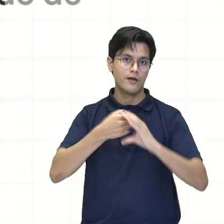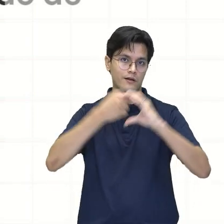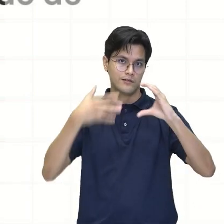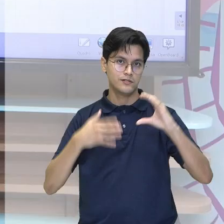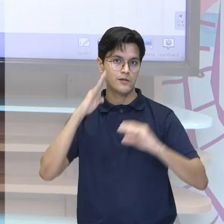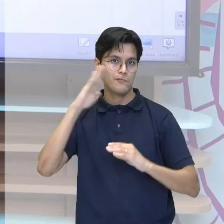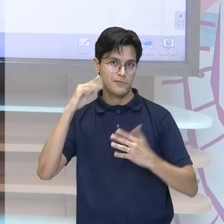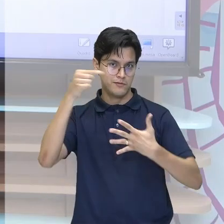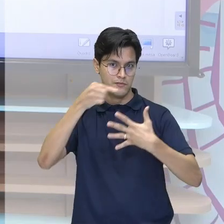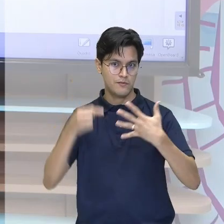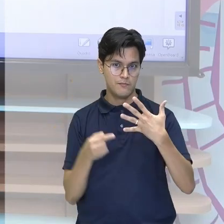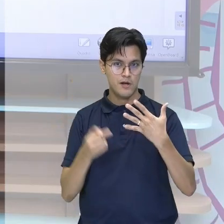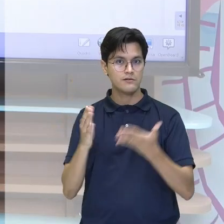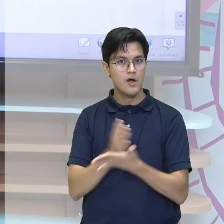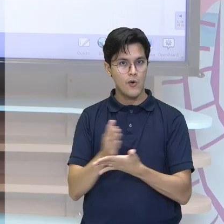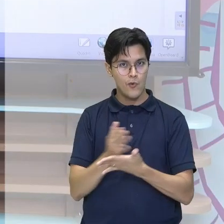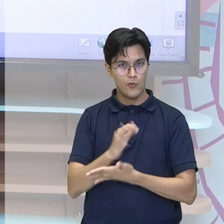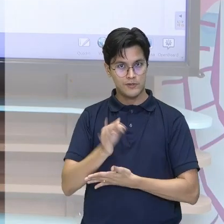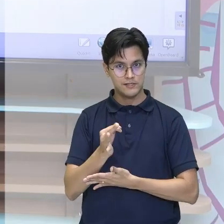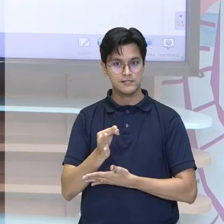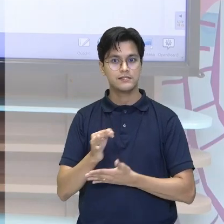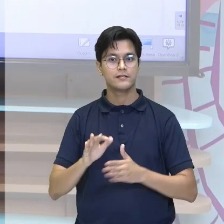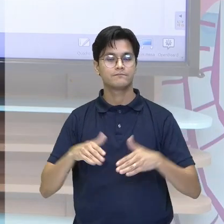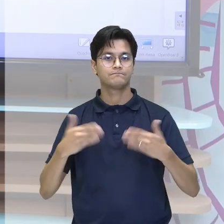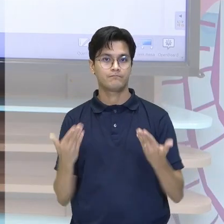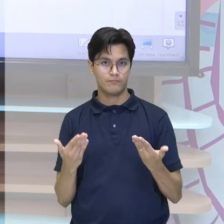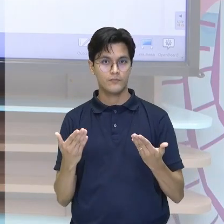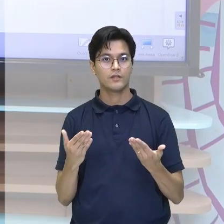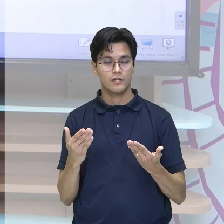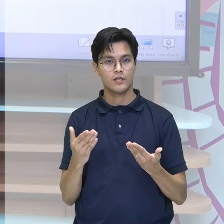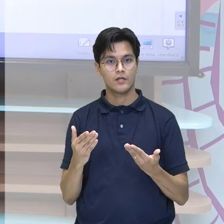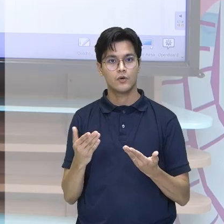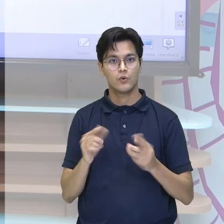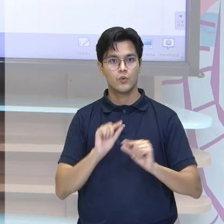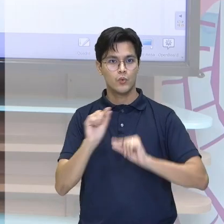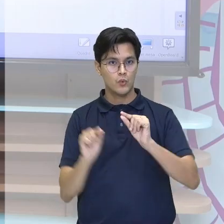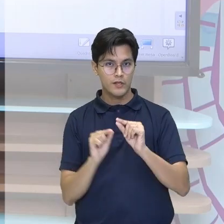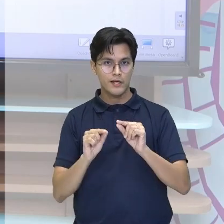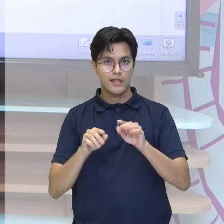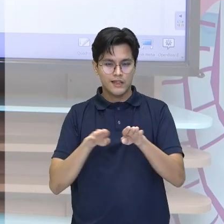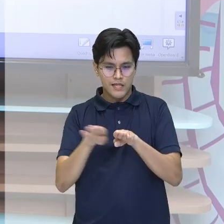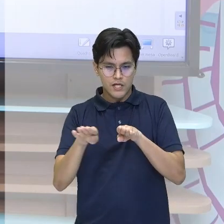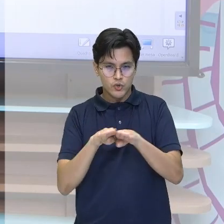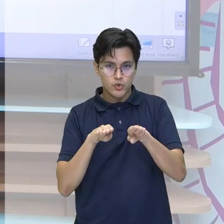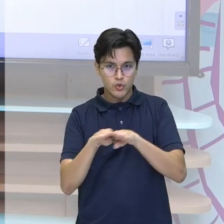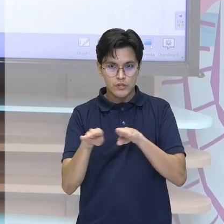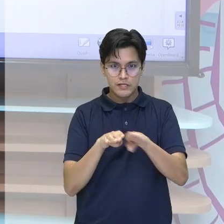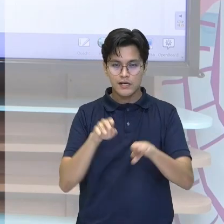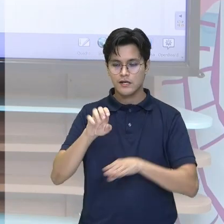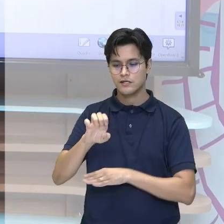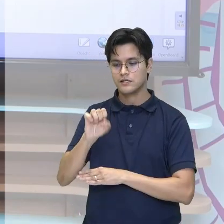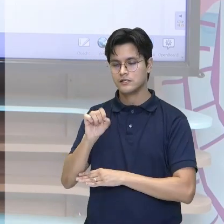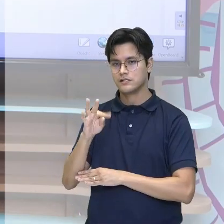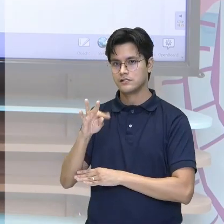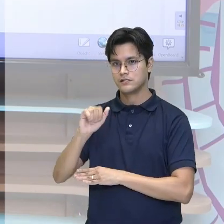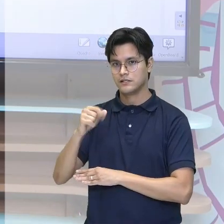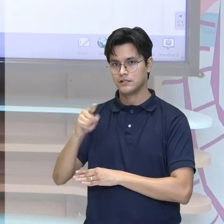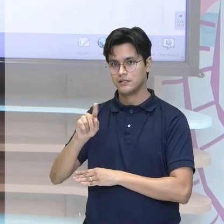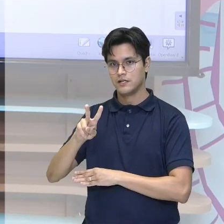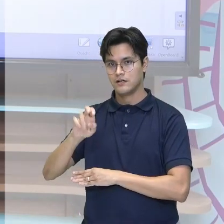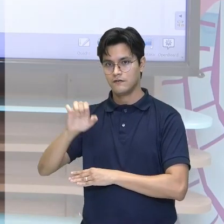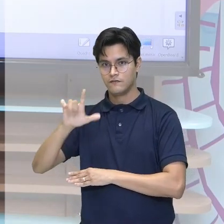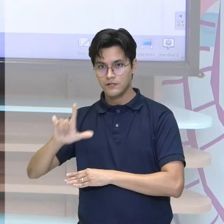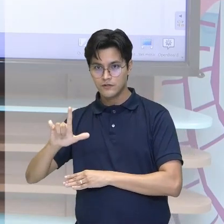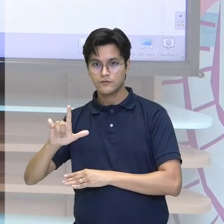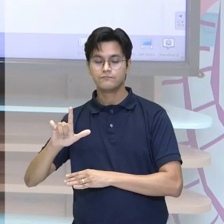né? Tectonicamente estável, e aí a gente também tem a formação desses processos erosivos há milhões